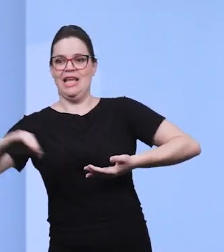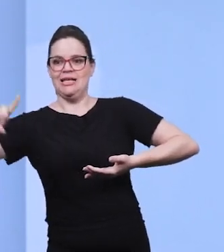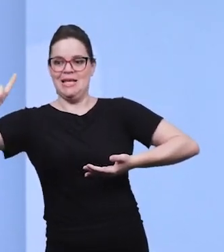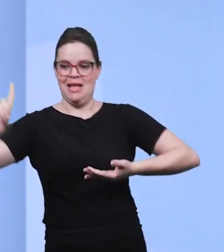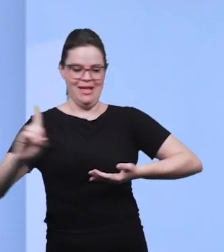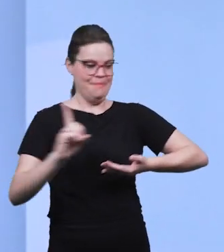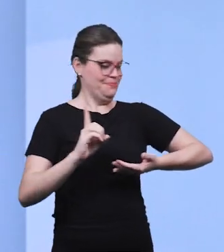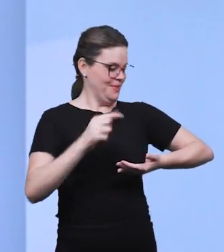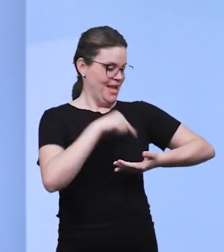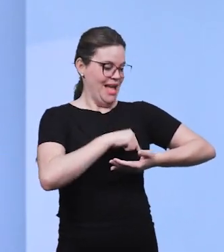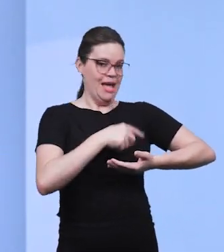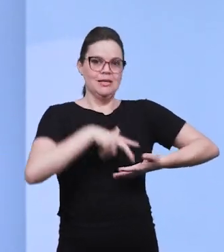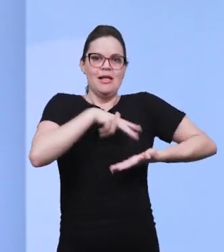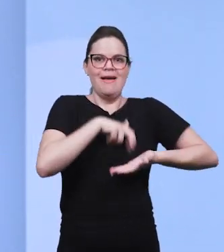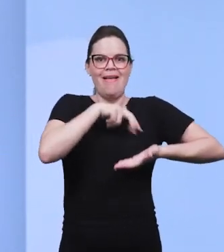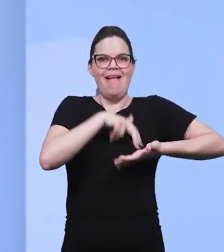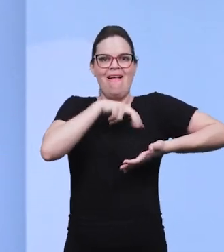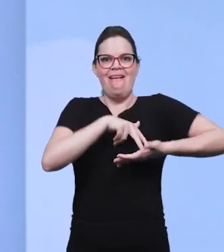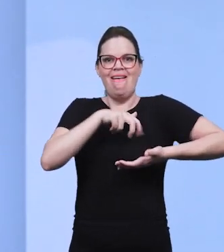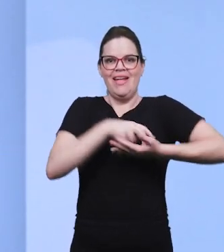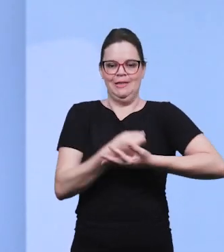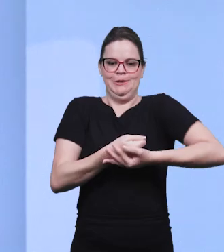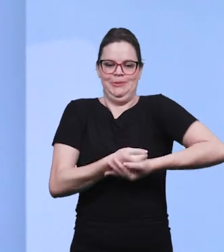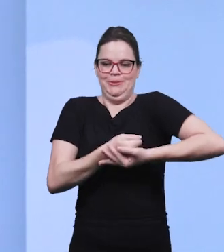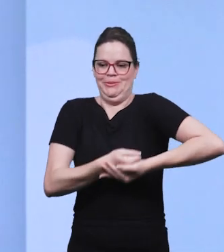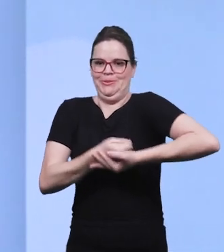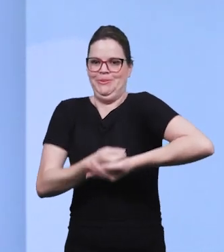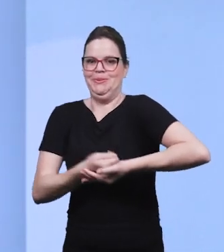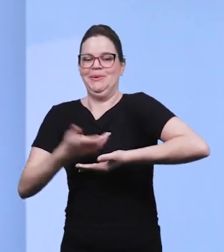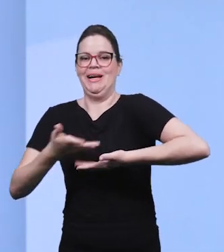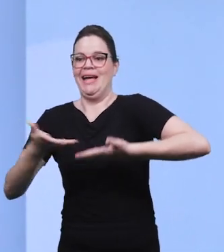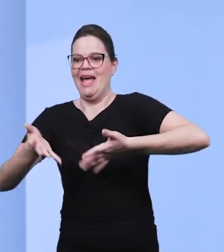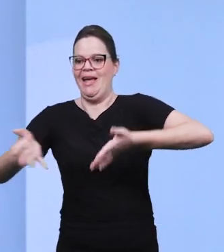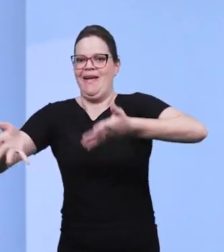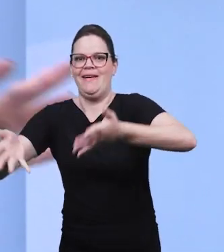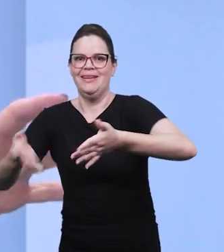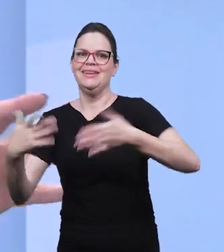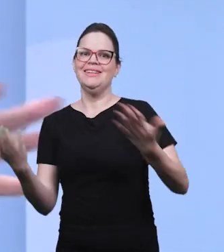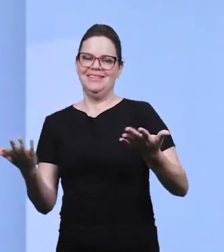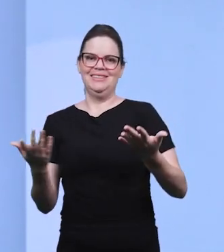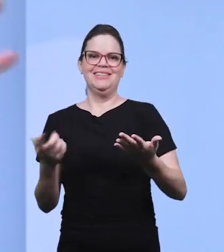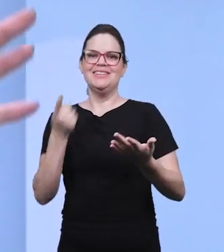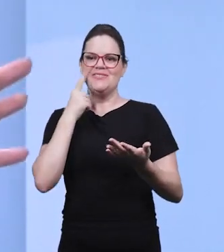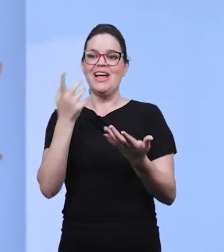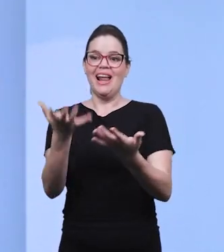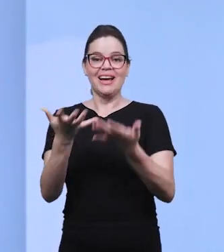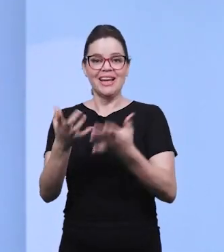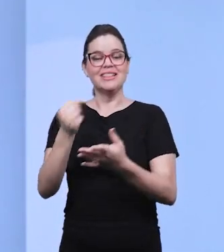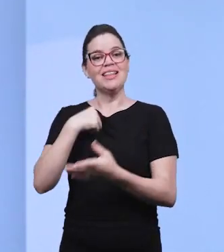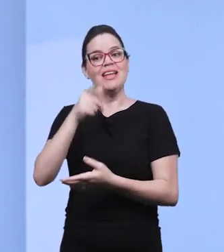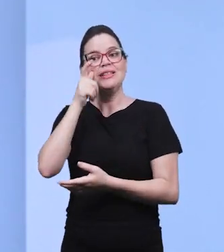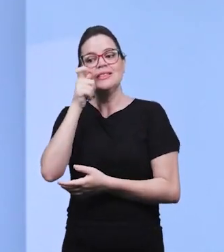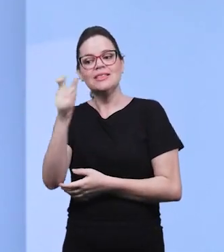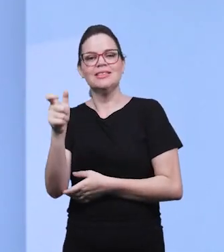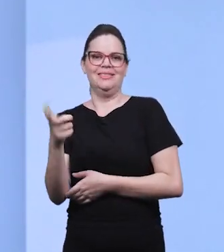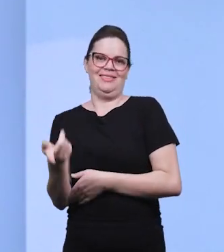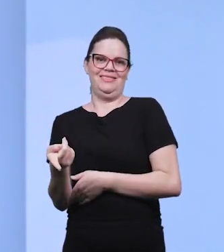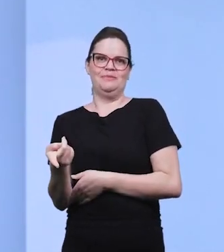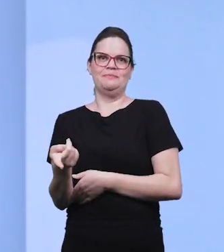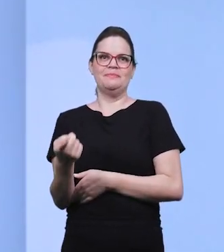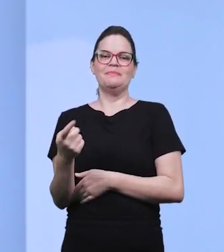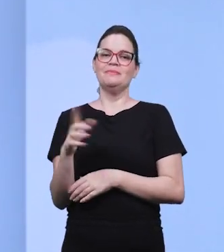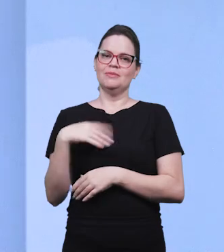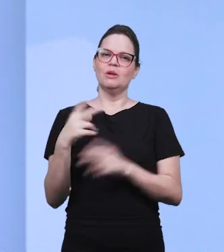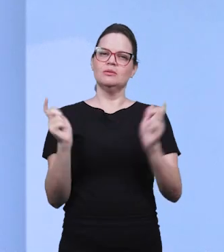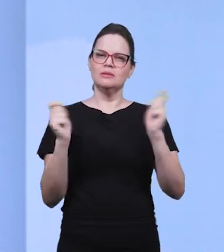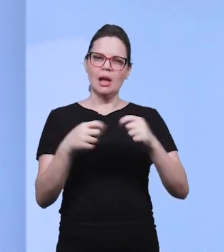né? Querendo ali brincar. Às vezes um adulto quer brincar com ela, não dá muita atenção não, mas passou outra criança, ela já se interessa, atenção, né? Então, já